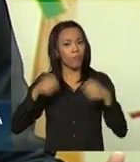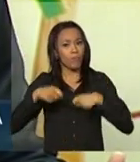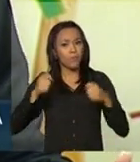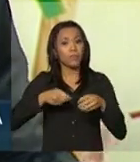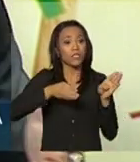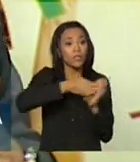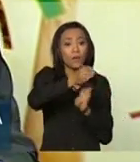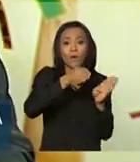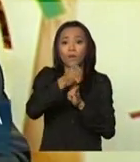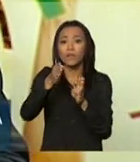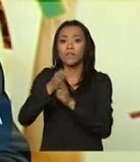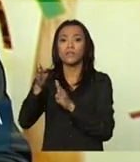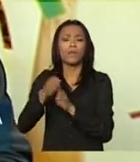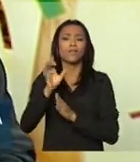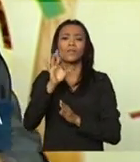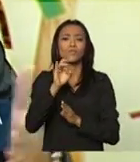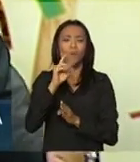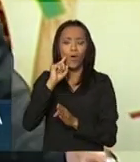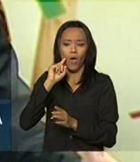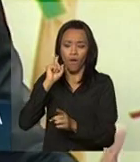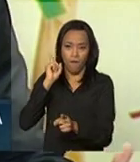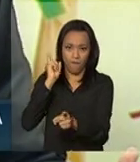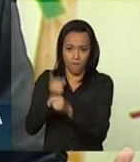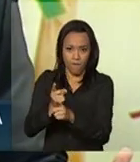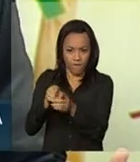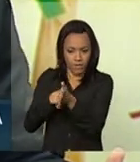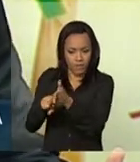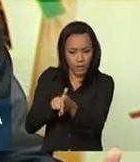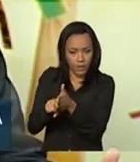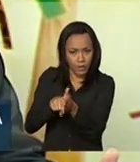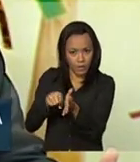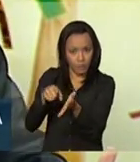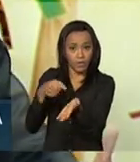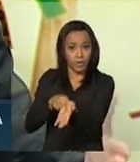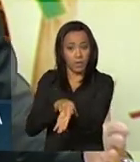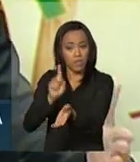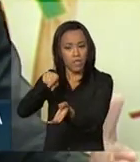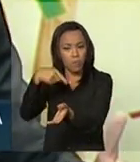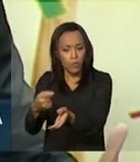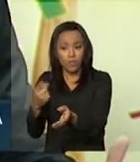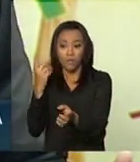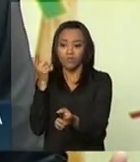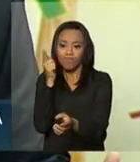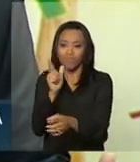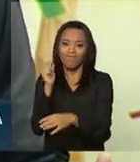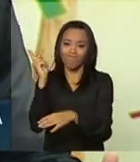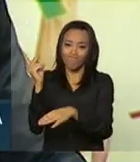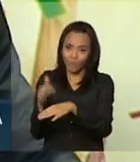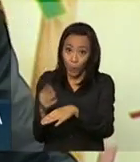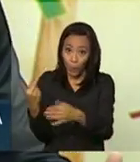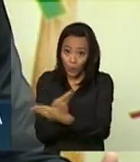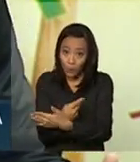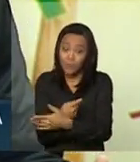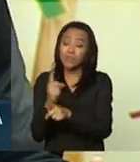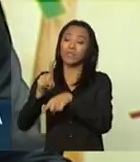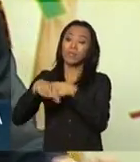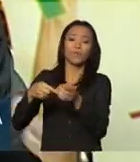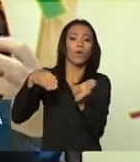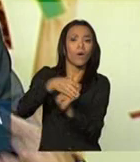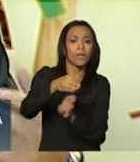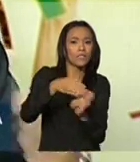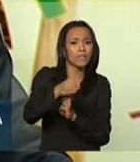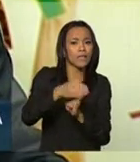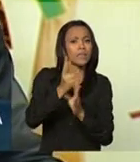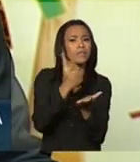capacidade de não só fazer o diagnóstico, mas fazer a orientação segura, como eu disse, sempre sigilosa, gratuita,